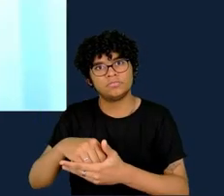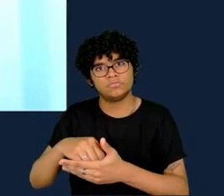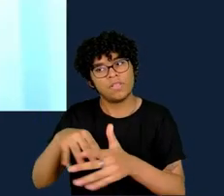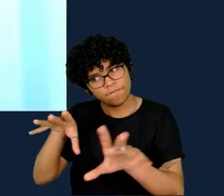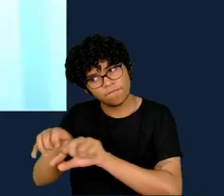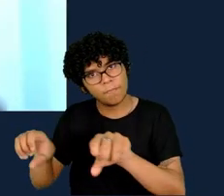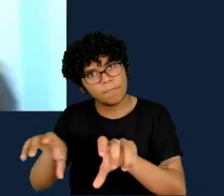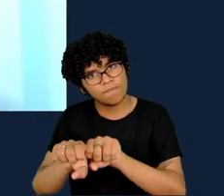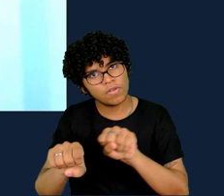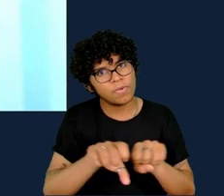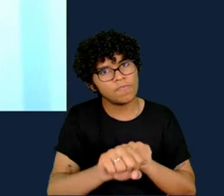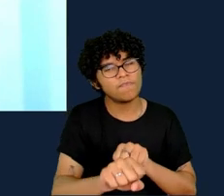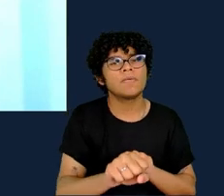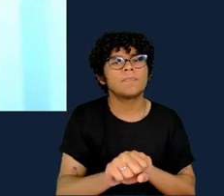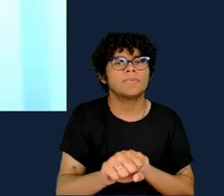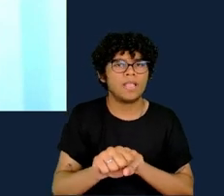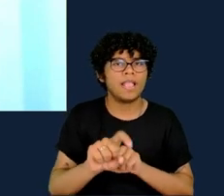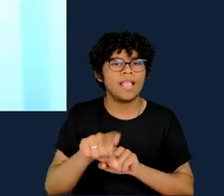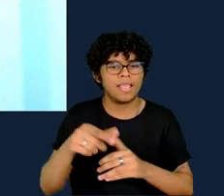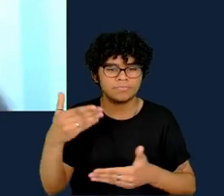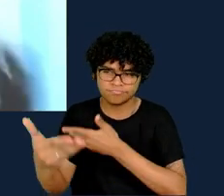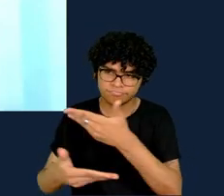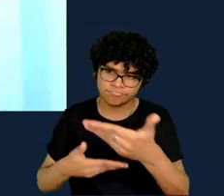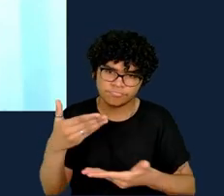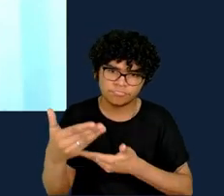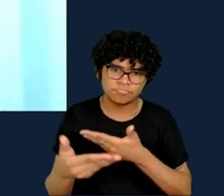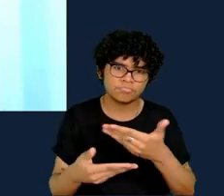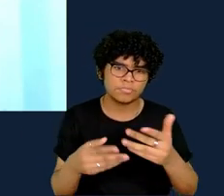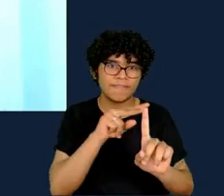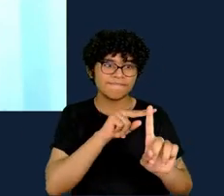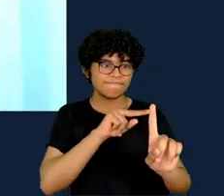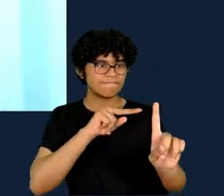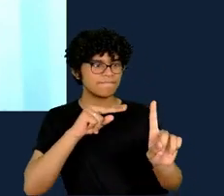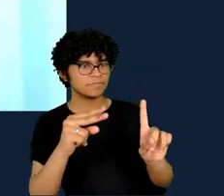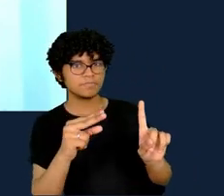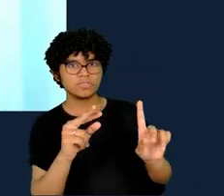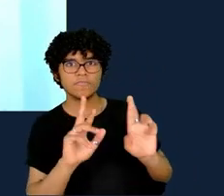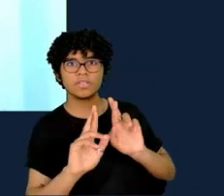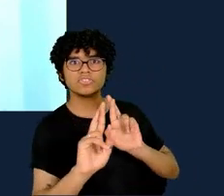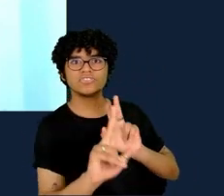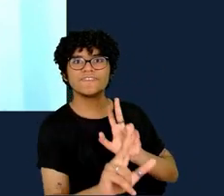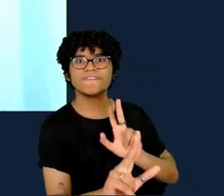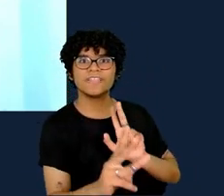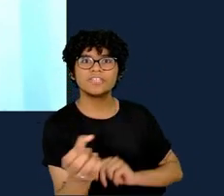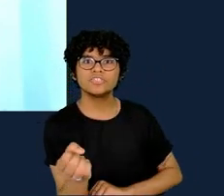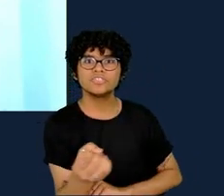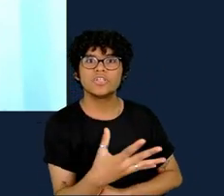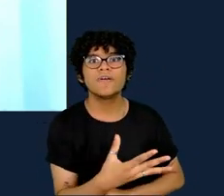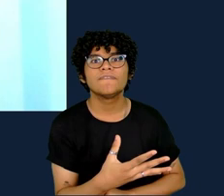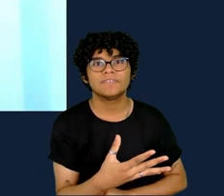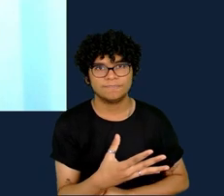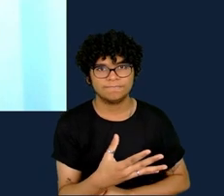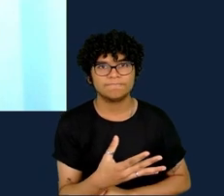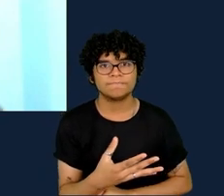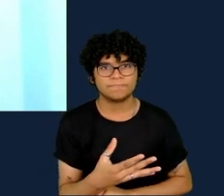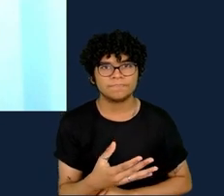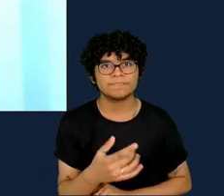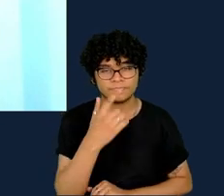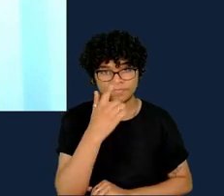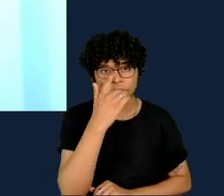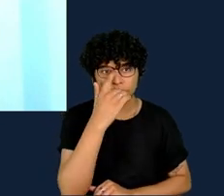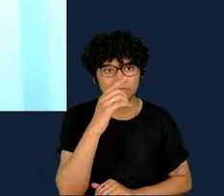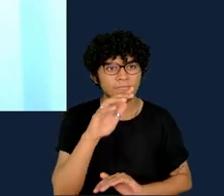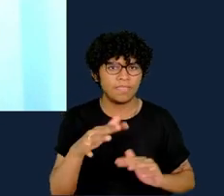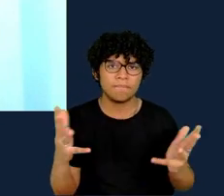que terá uma contribuição, um olhar muito diferenciado, né? Então, acho que é incrível,